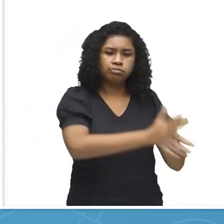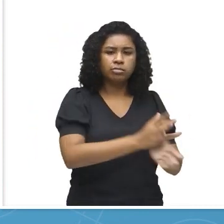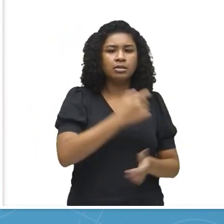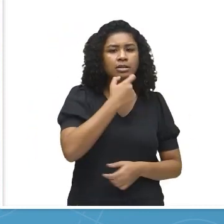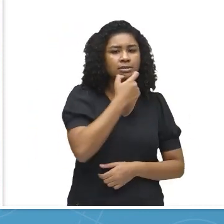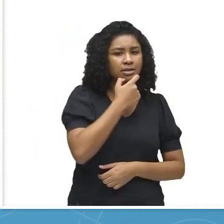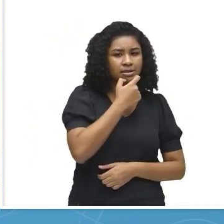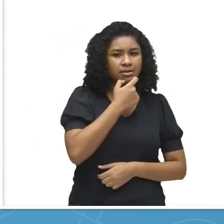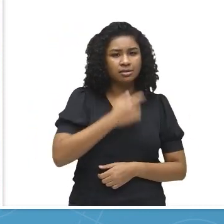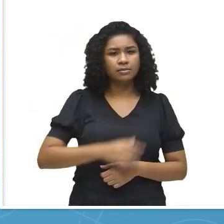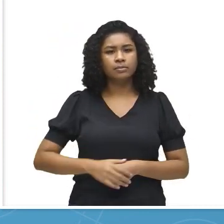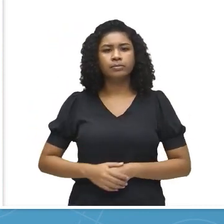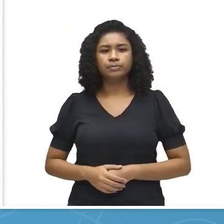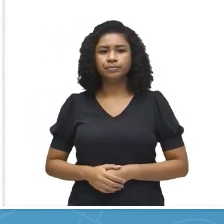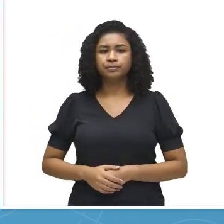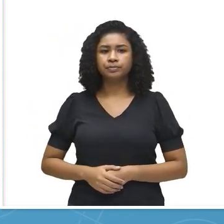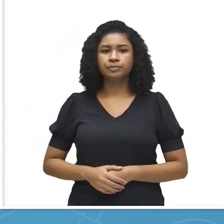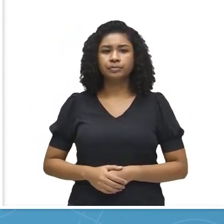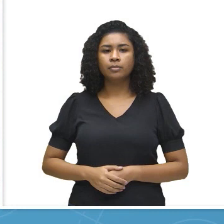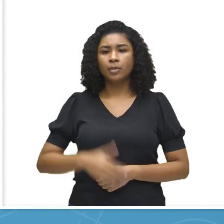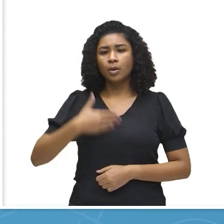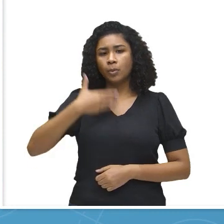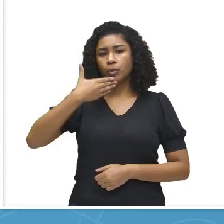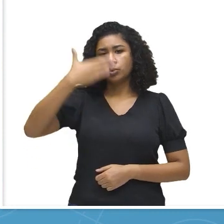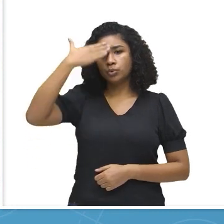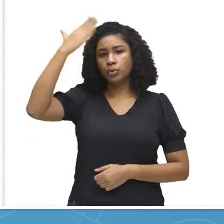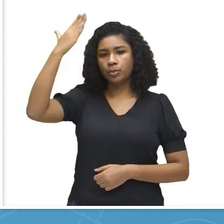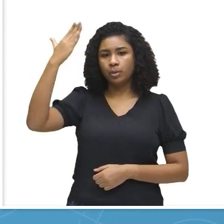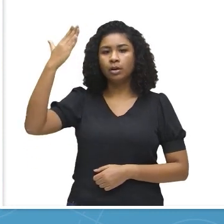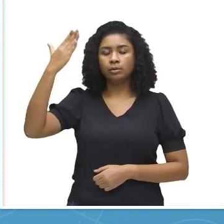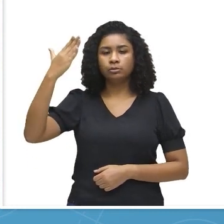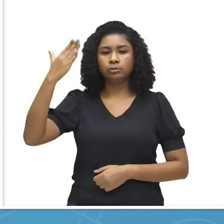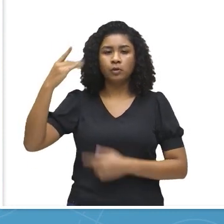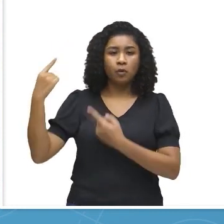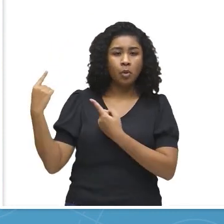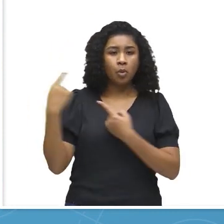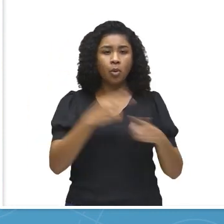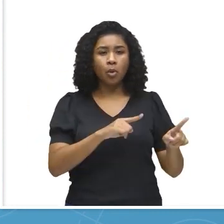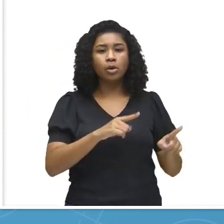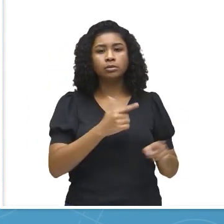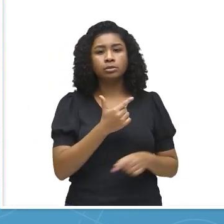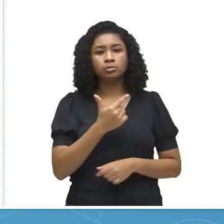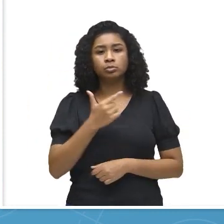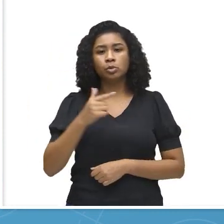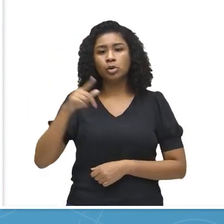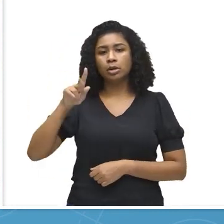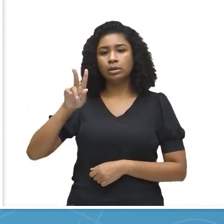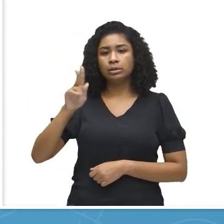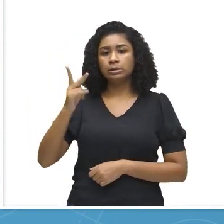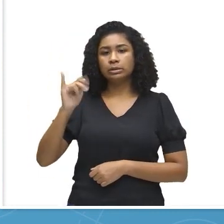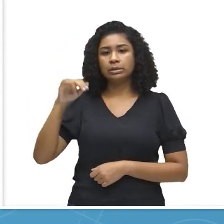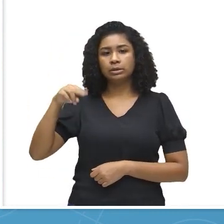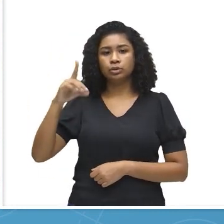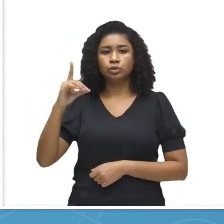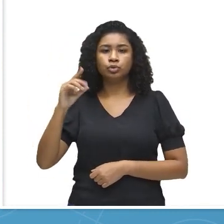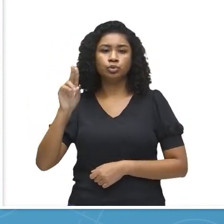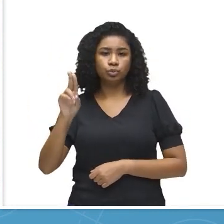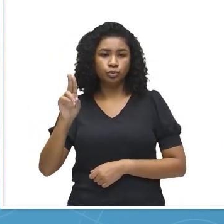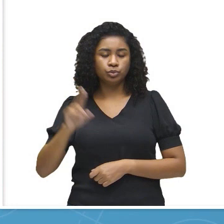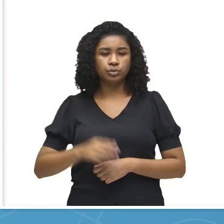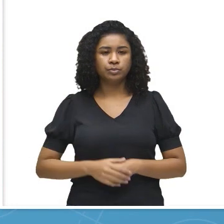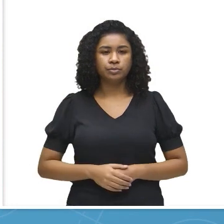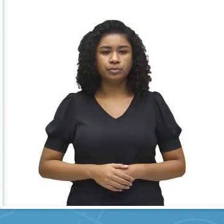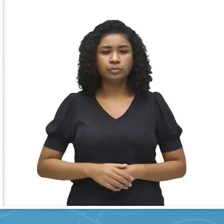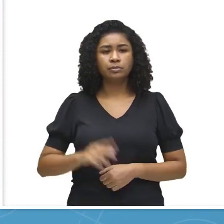D, muçulmanos que se rebelaram contra hindus que defendiam interesses ingleses. E letra E,